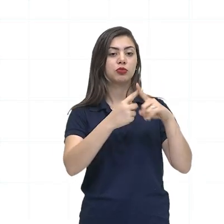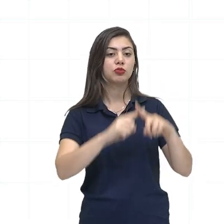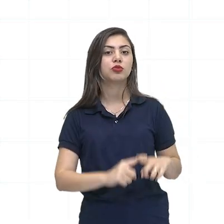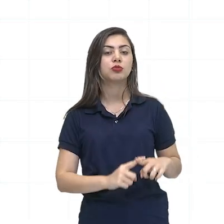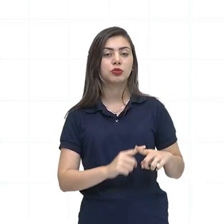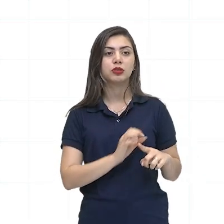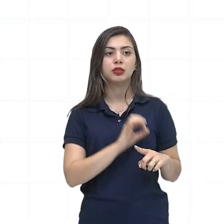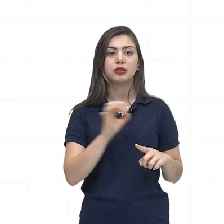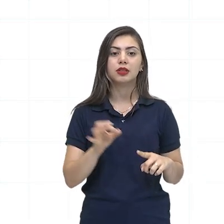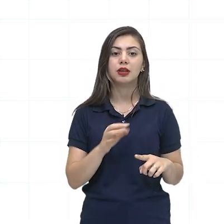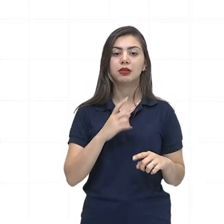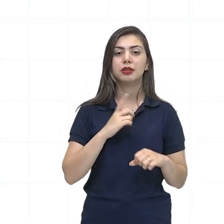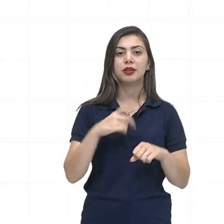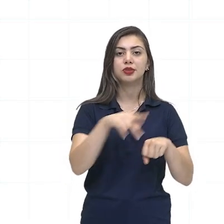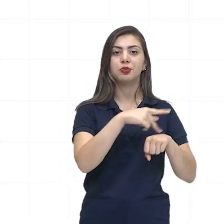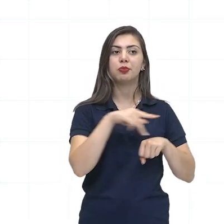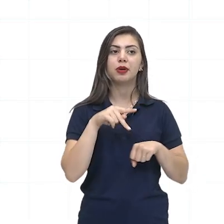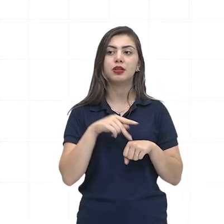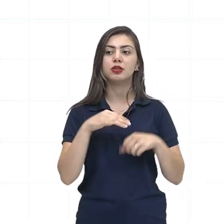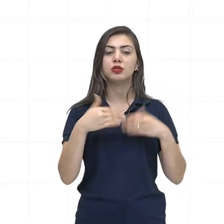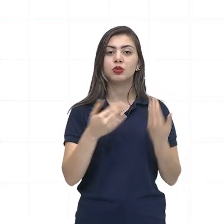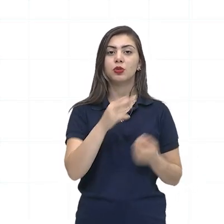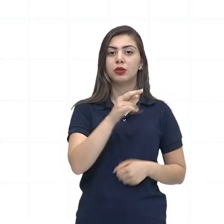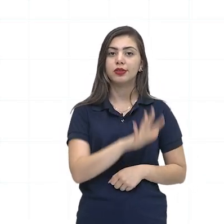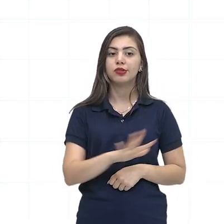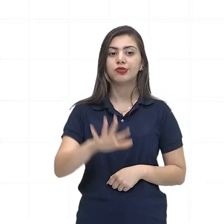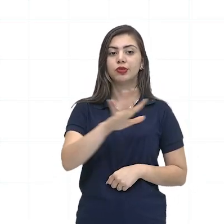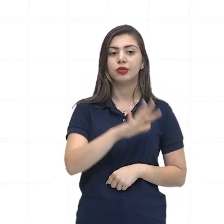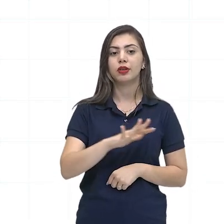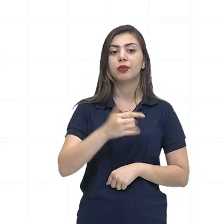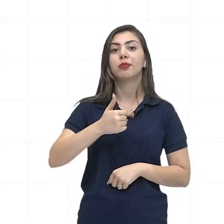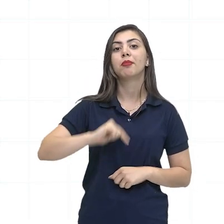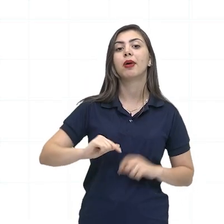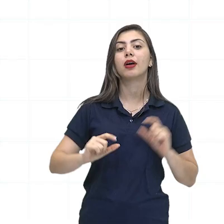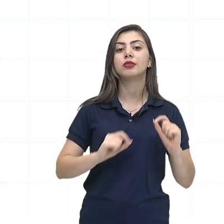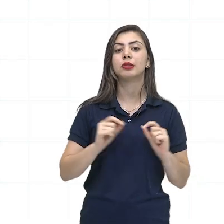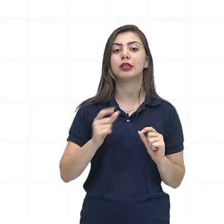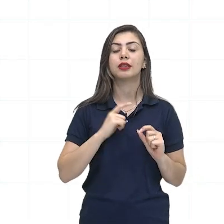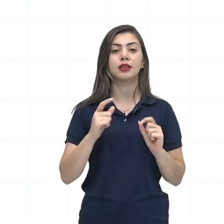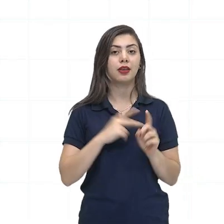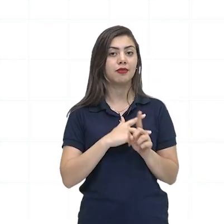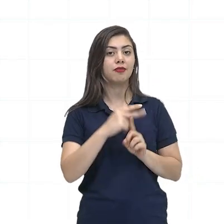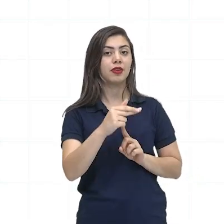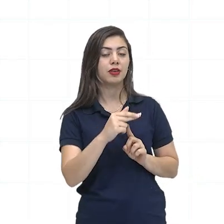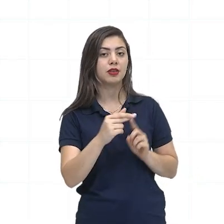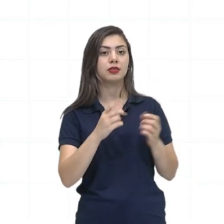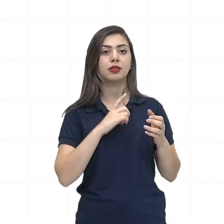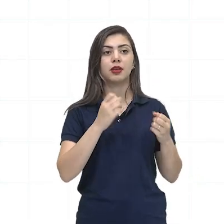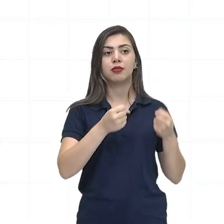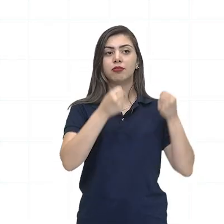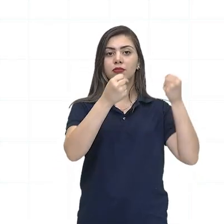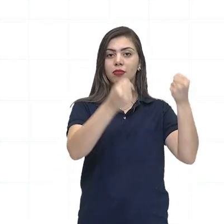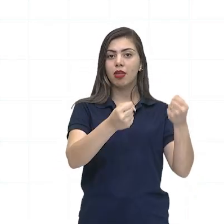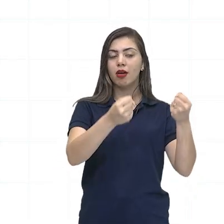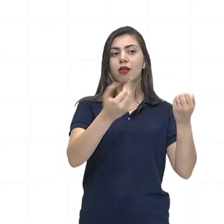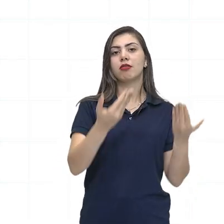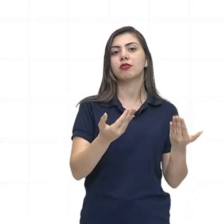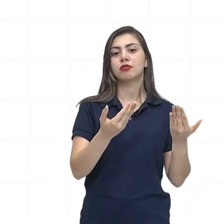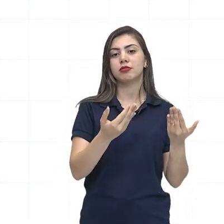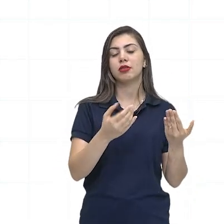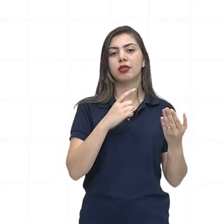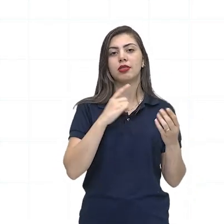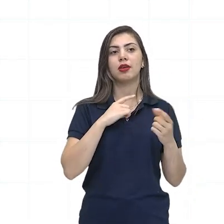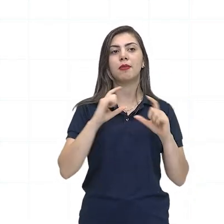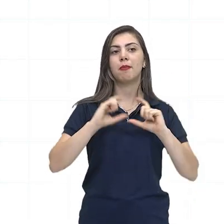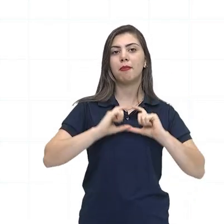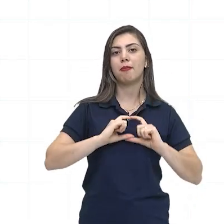eventos competitivos, né, nacionais, internacionais, regionais. Tem ali a presença de premiações como taças,